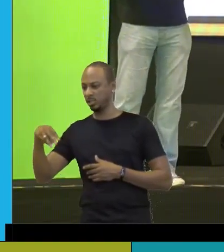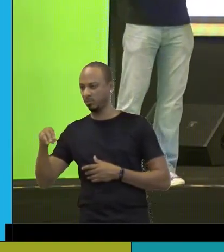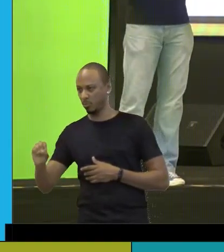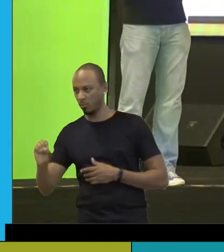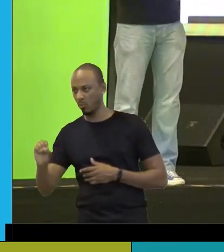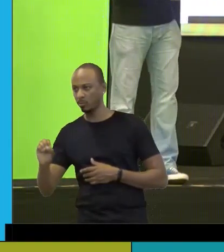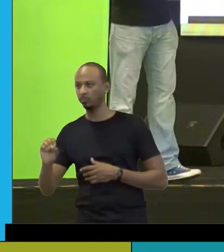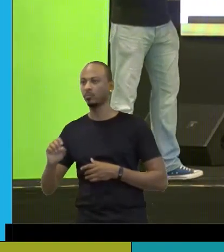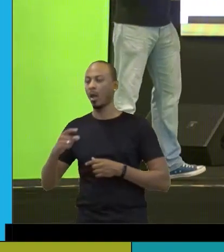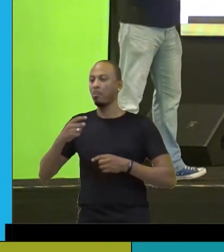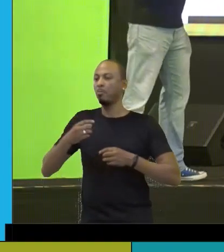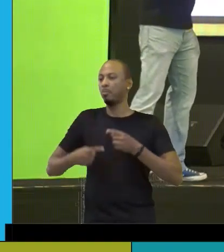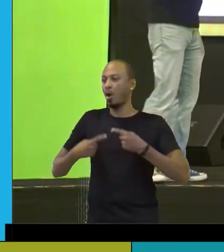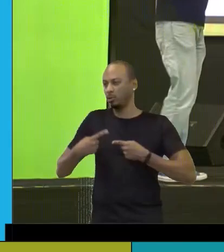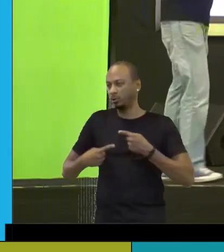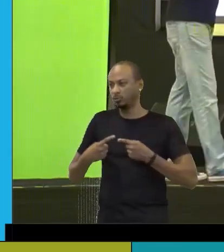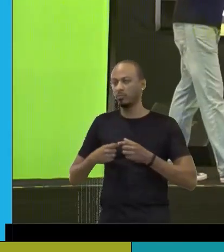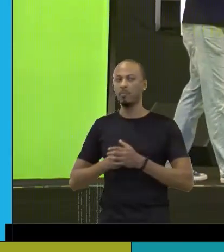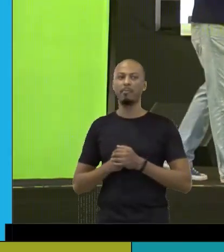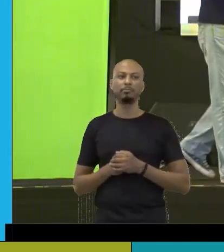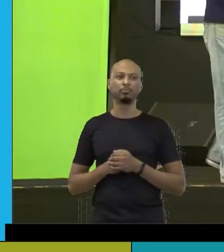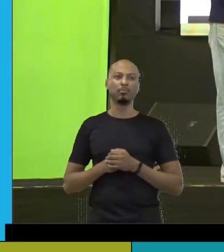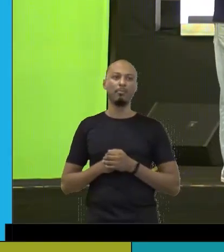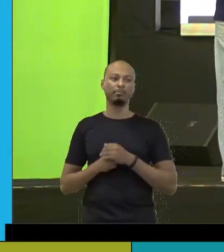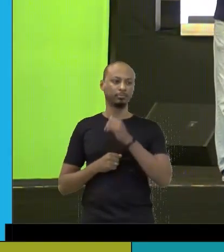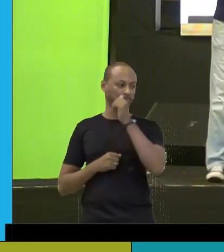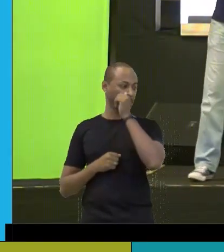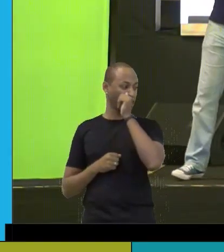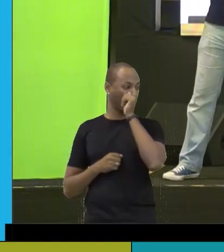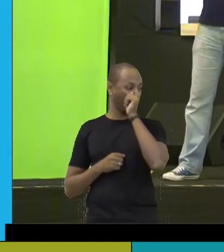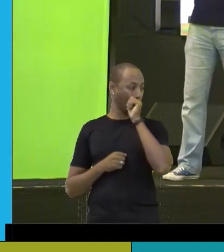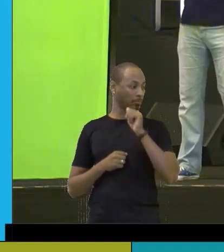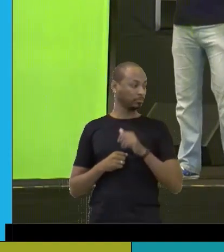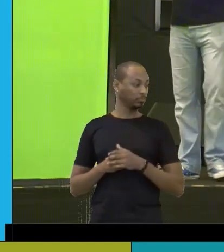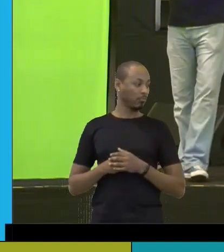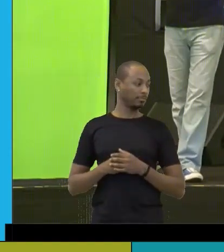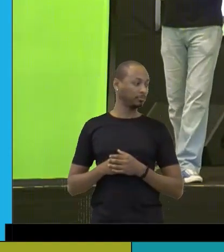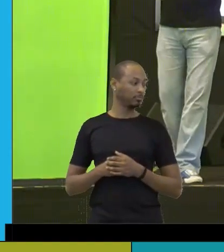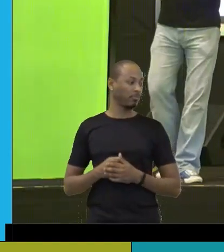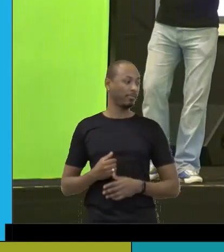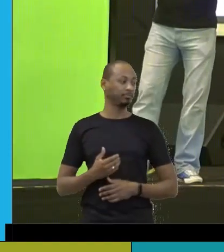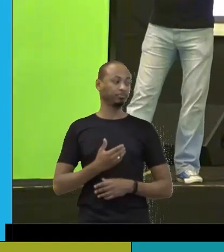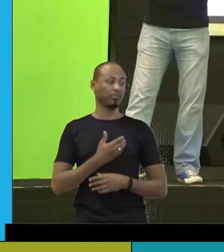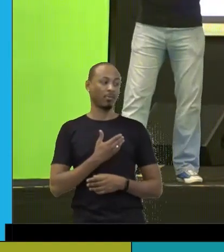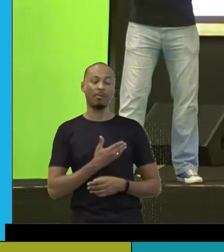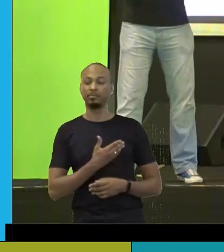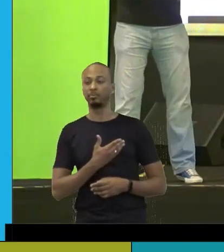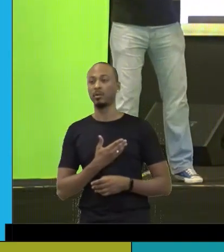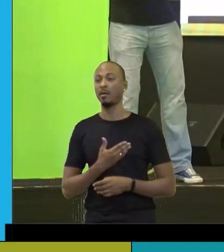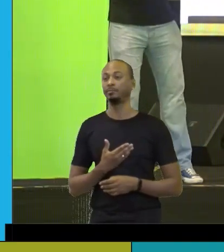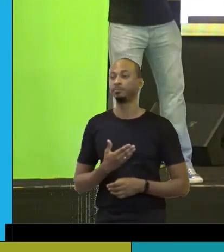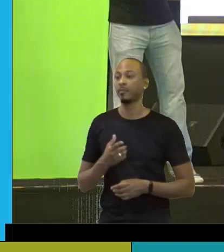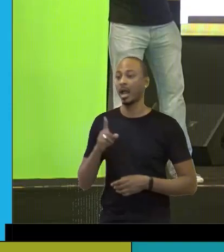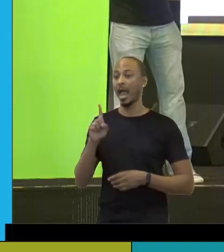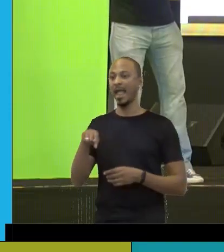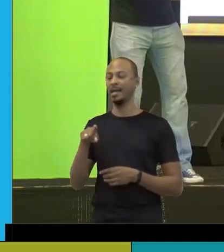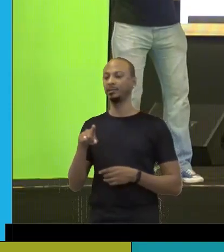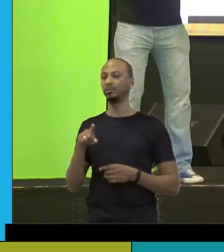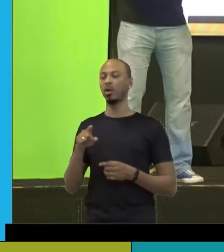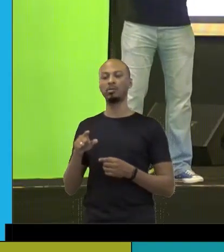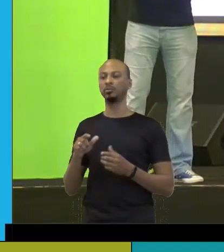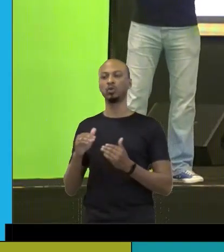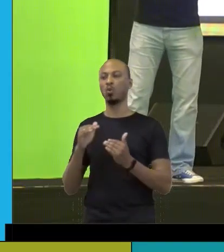proposta e o objetivo dele. O realismo político de Maquiavel é exatamente uma